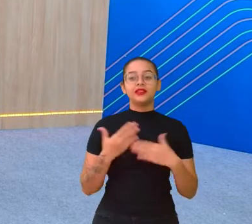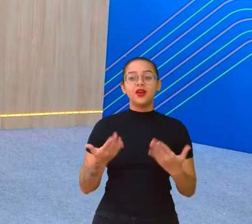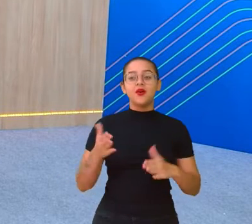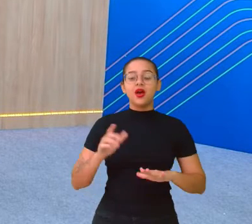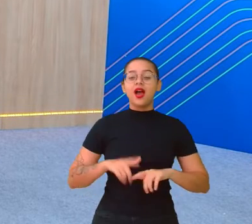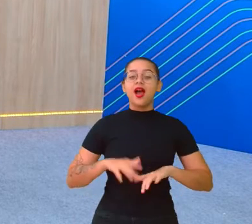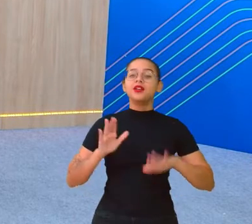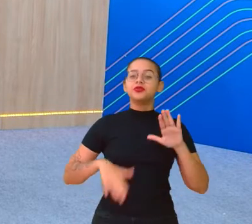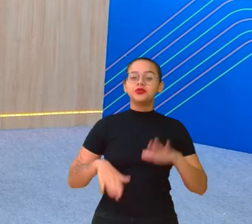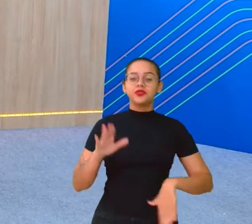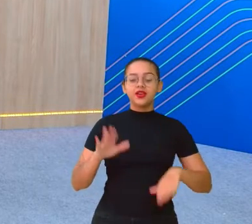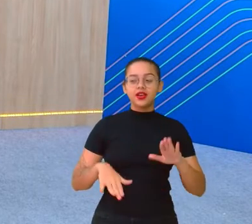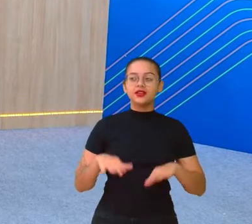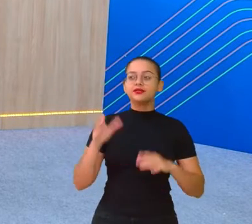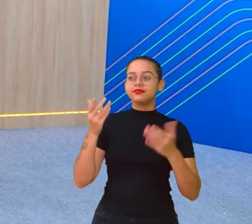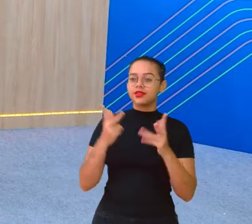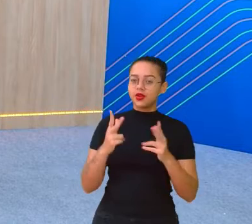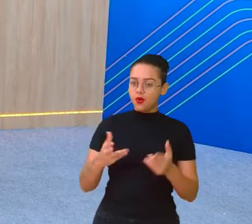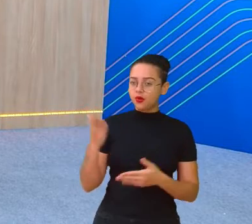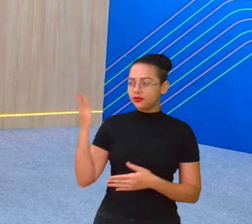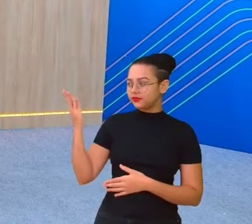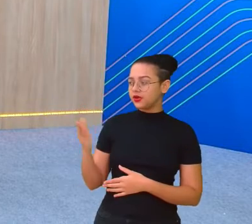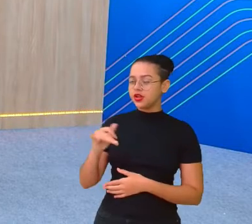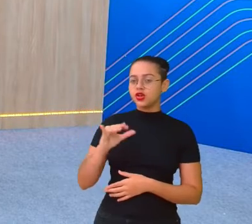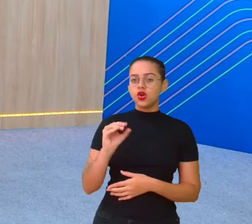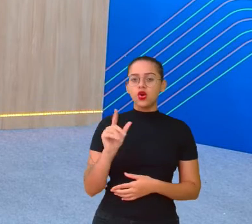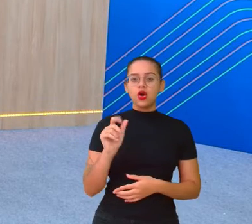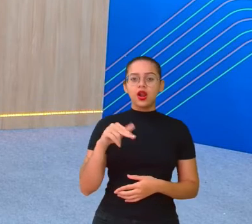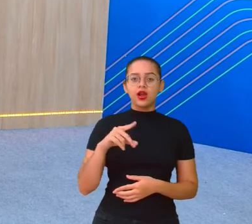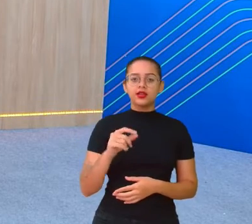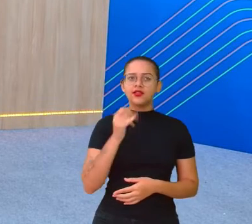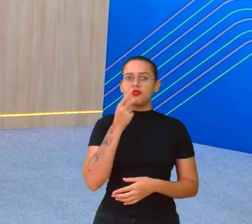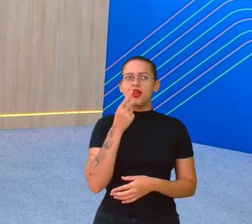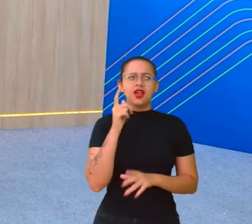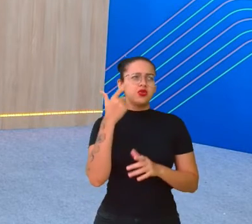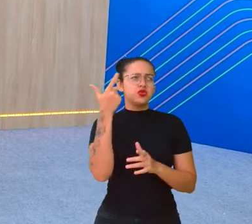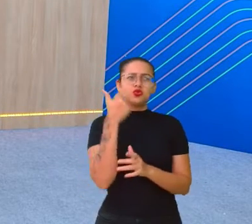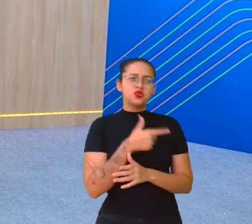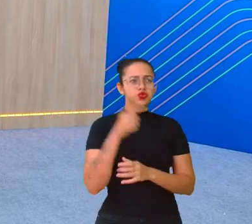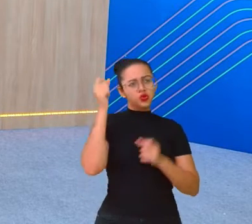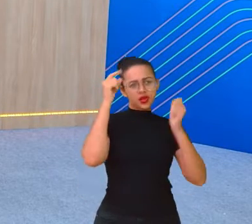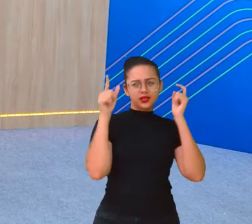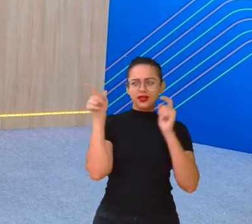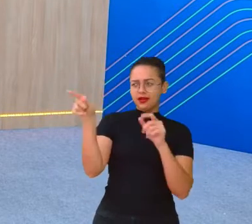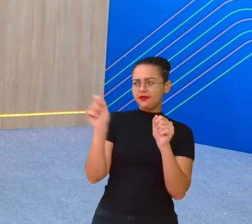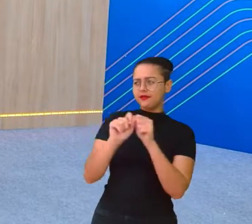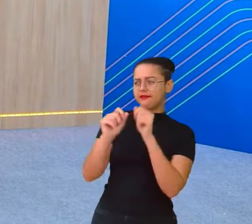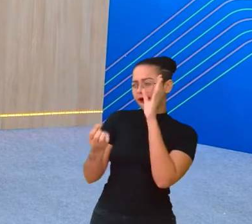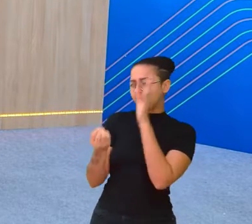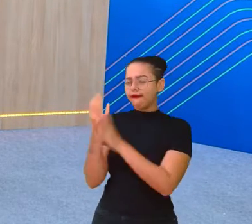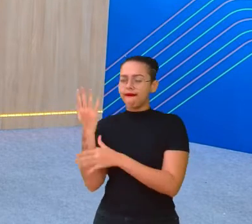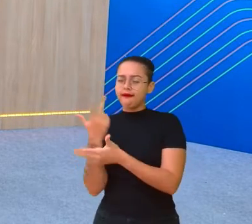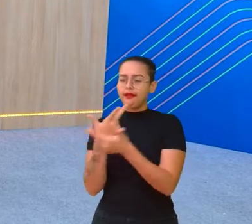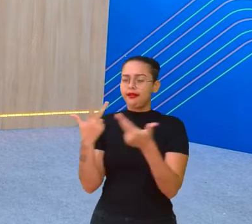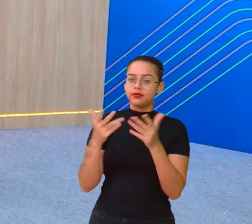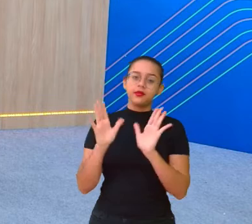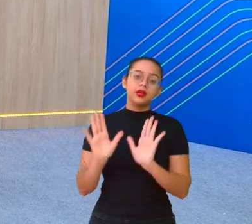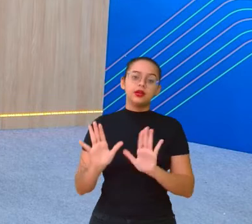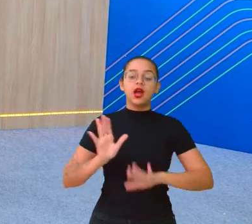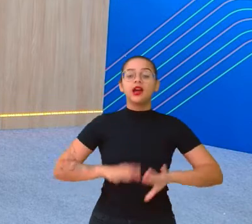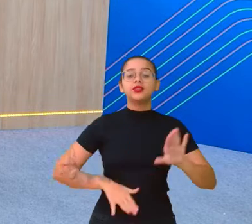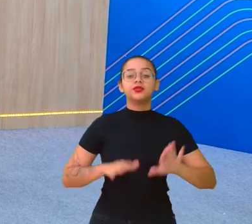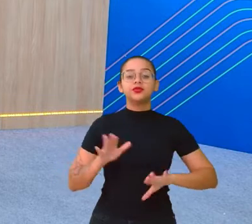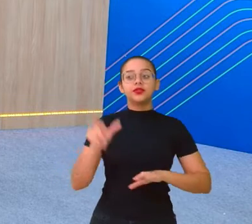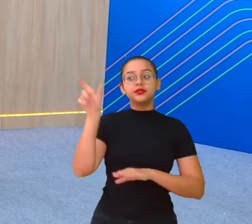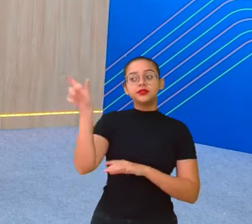muitas vezes, né, como a Yolanda falou, as pessoas olham e dizem, eu não sou criativo. Criativo é fulano que faz, inventa e tal. Muitas vezes,